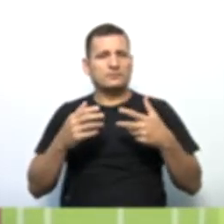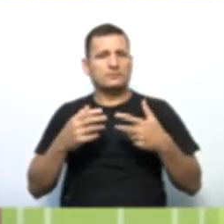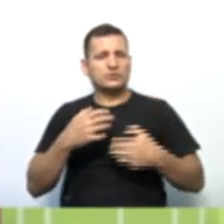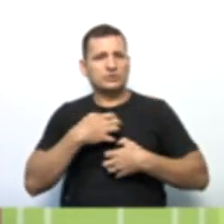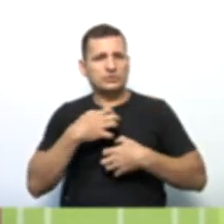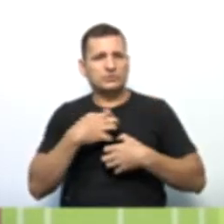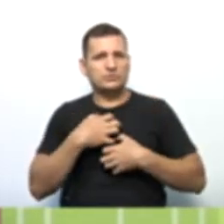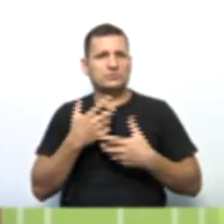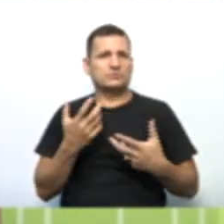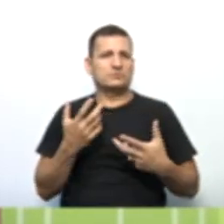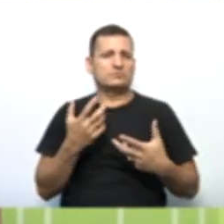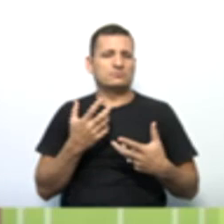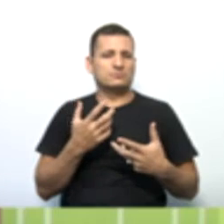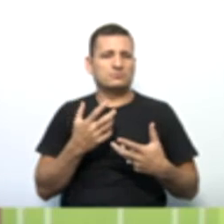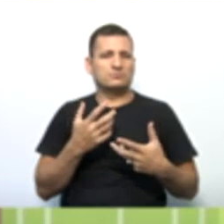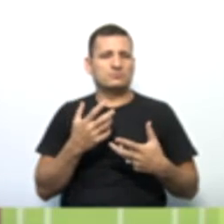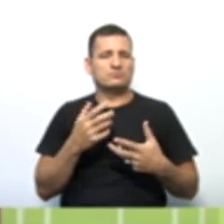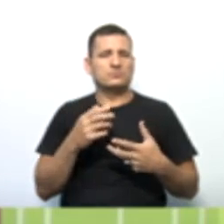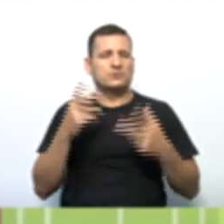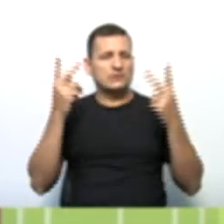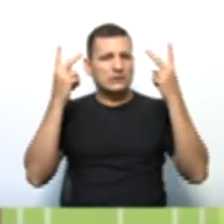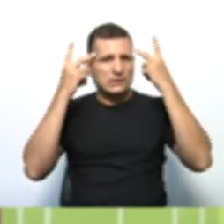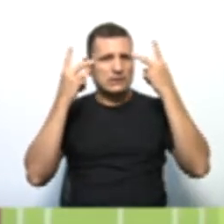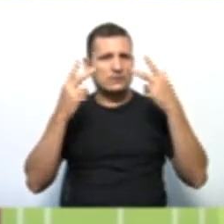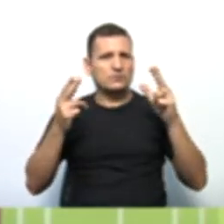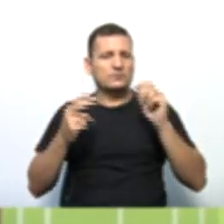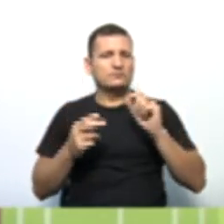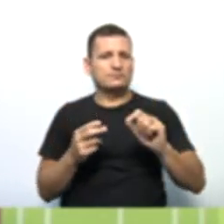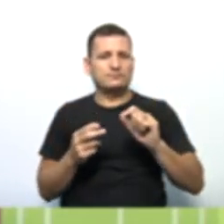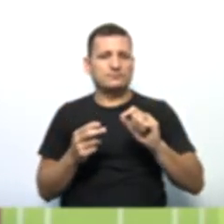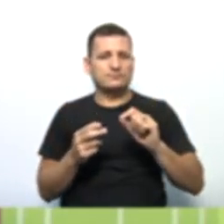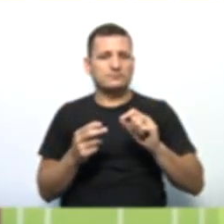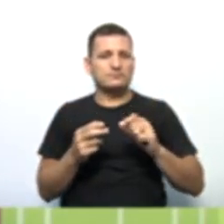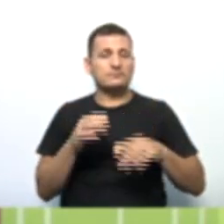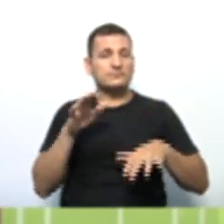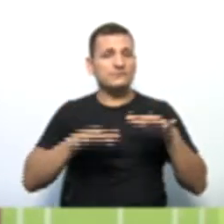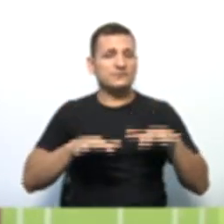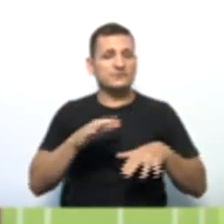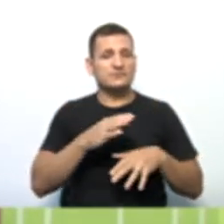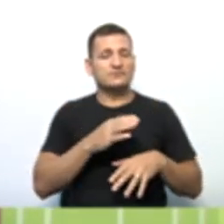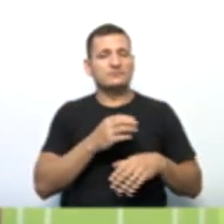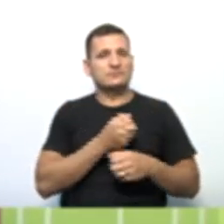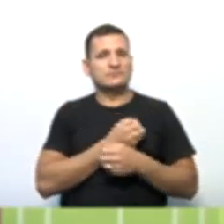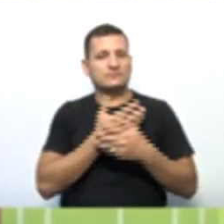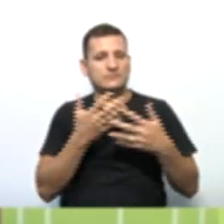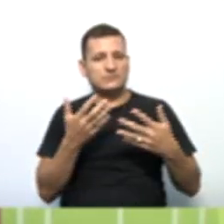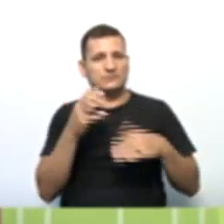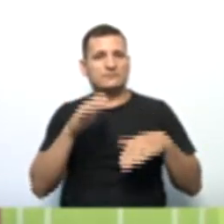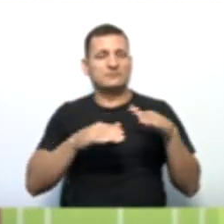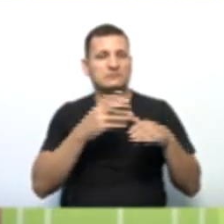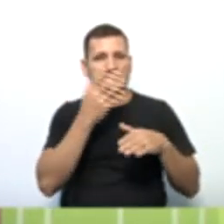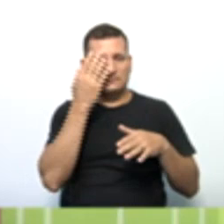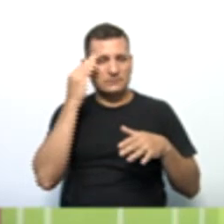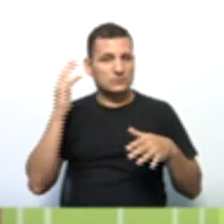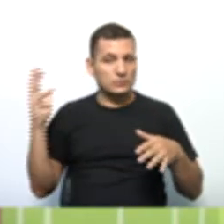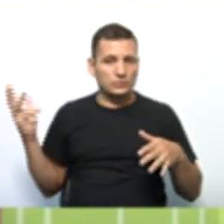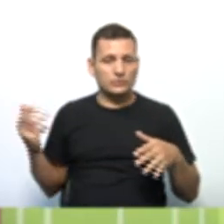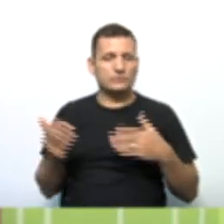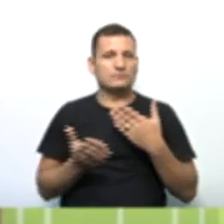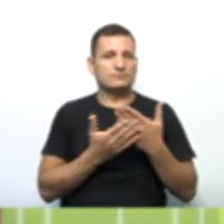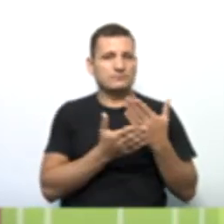por paixões, uma natureza que às vezes se apaixona e esquece de tudo, esquece até de estudar porque está